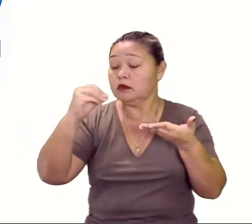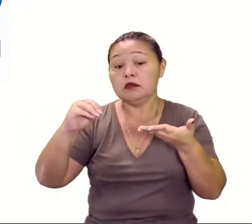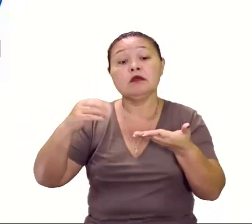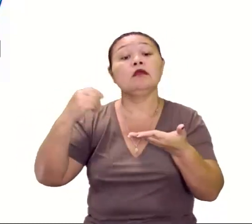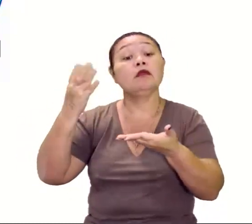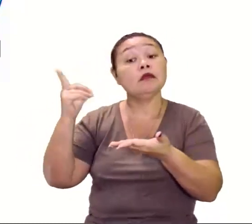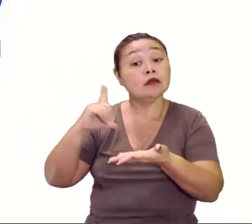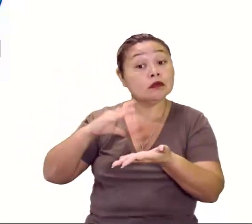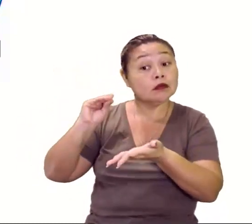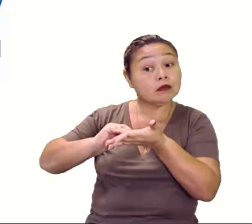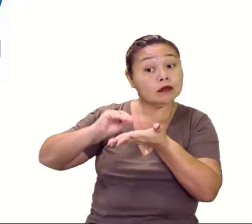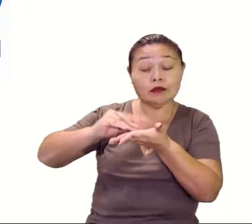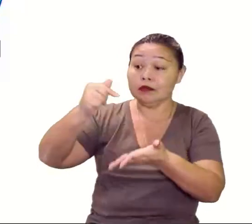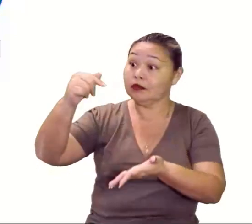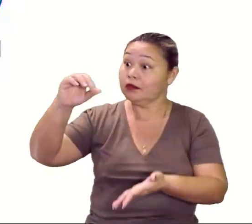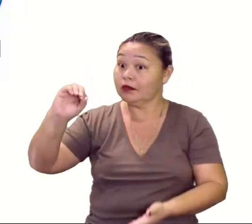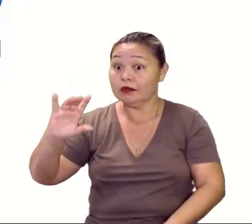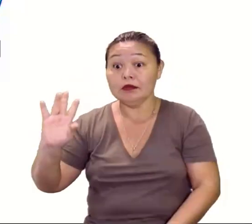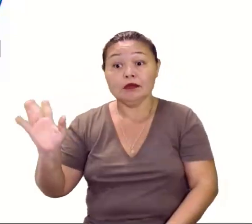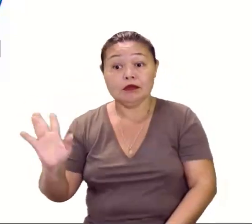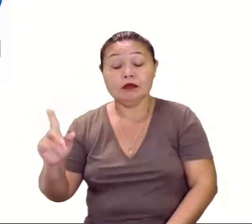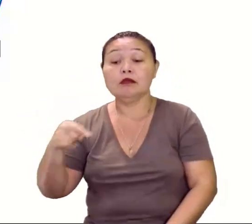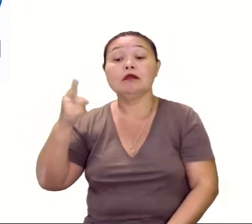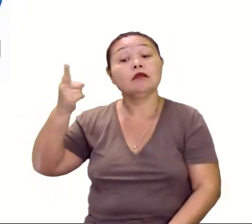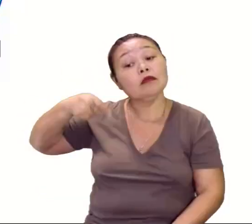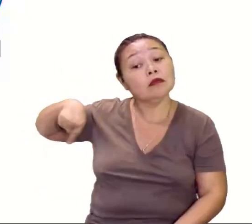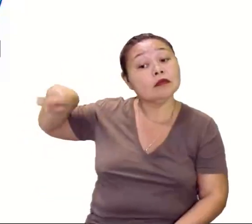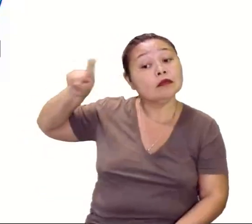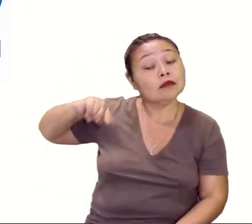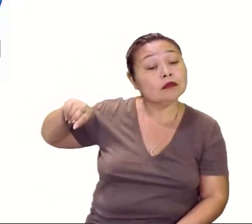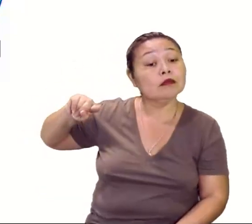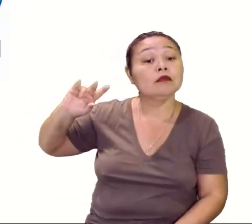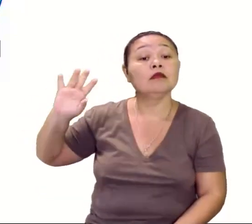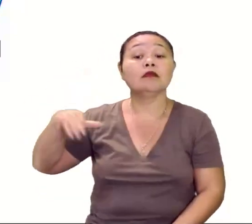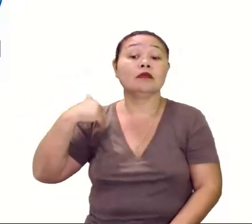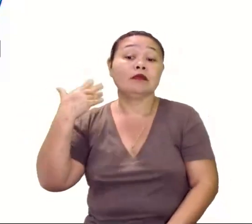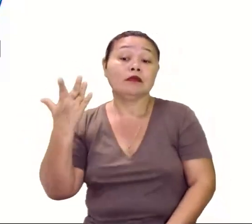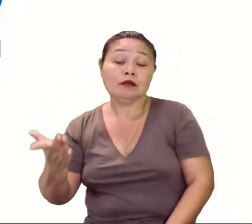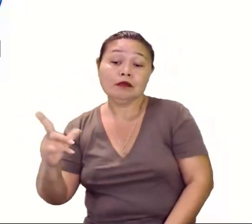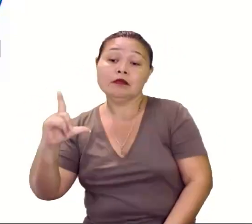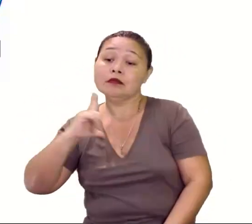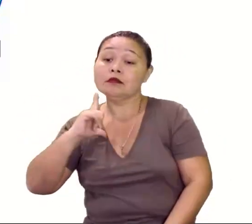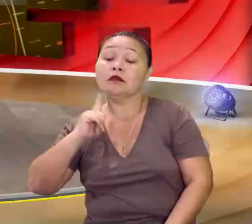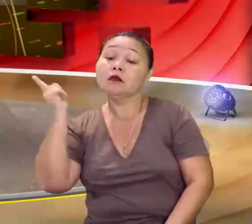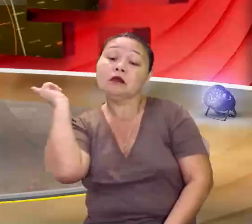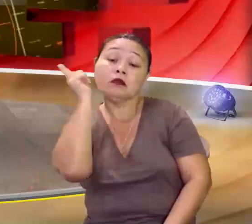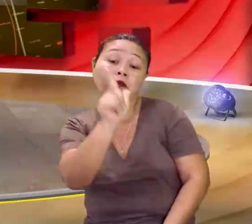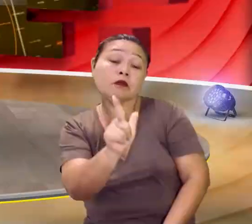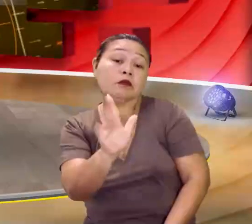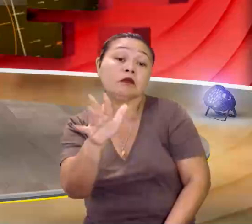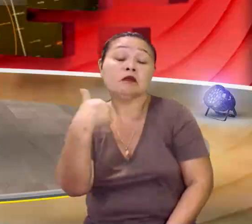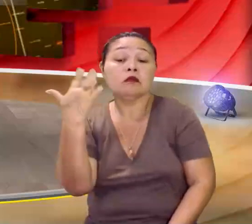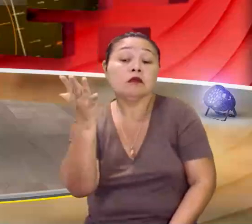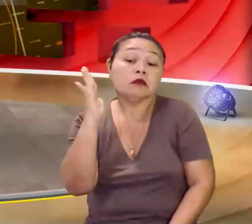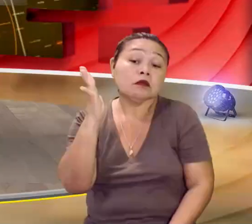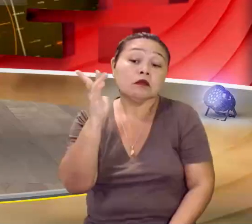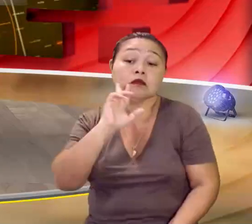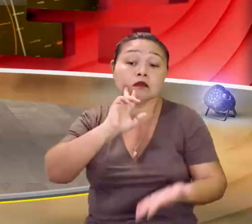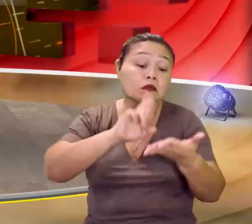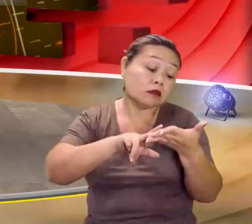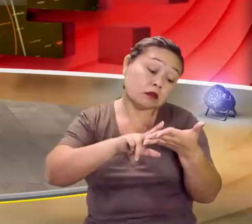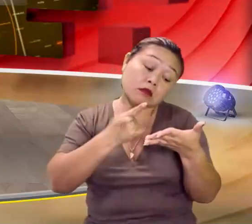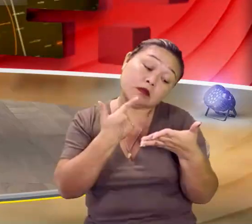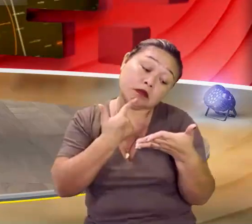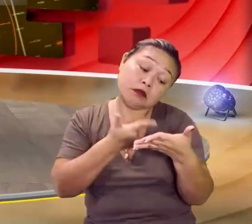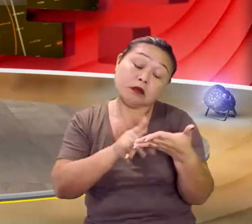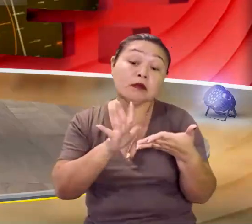70. Agora, com isso, né, nessa situação aqui, aí sim a gente consegue ter já uma resposta